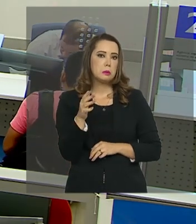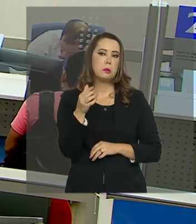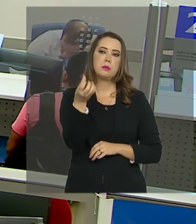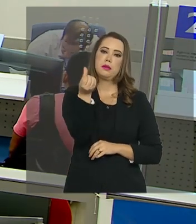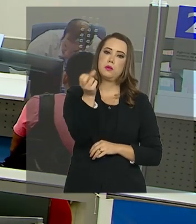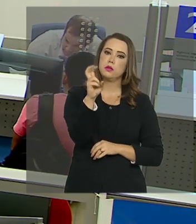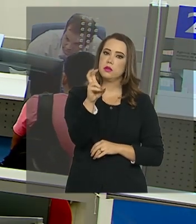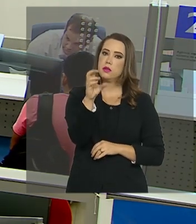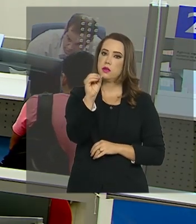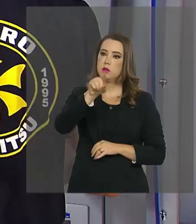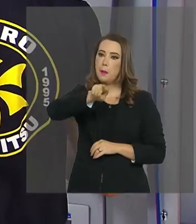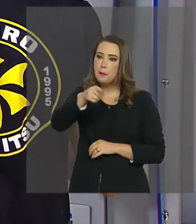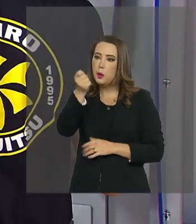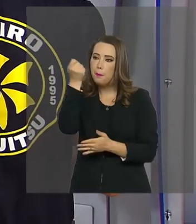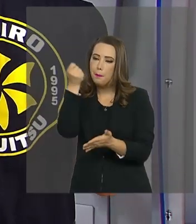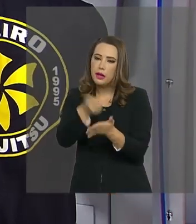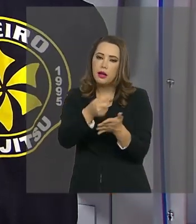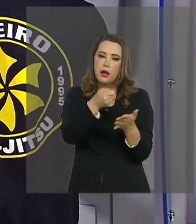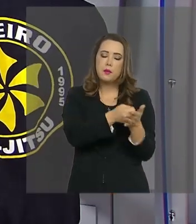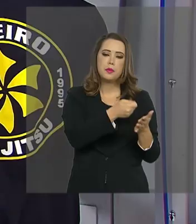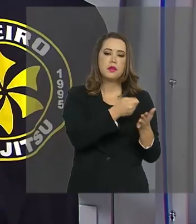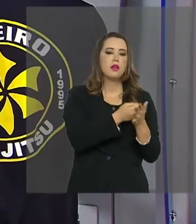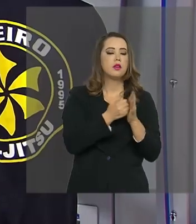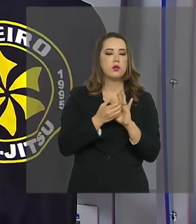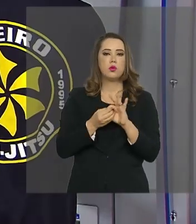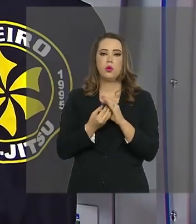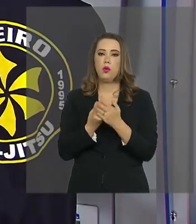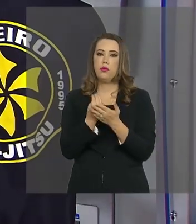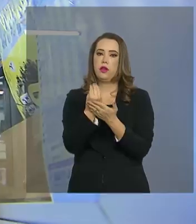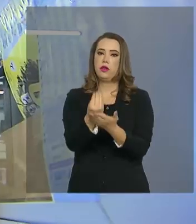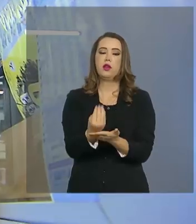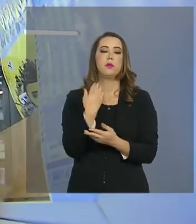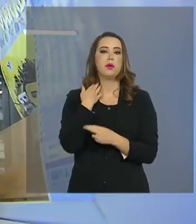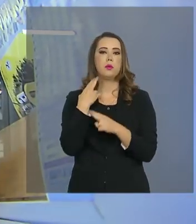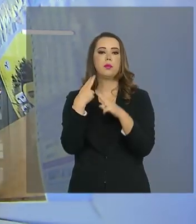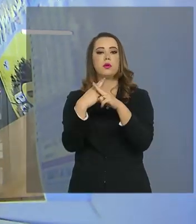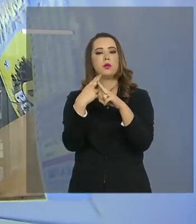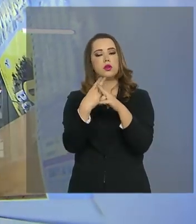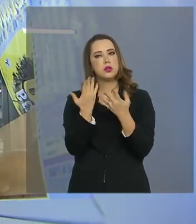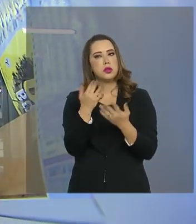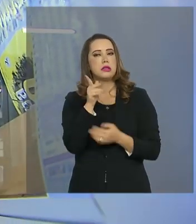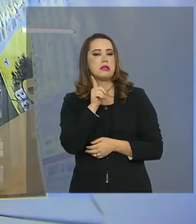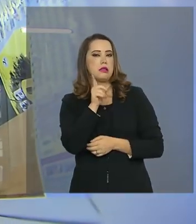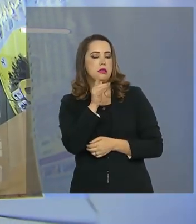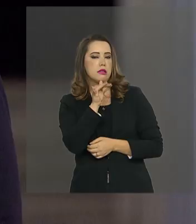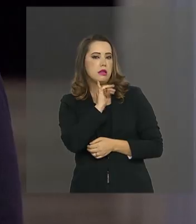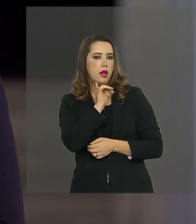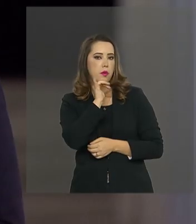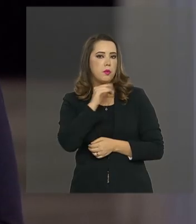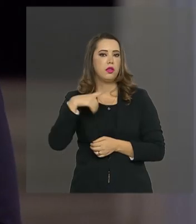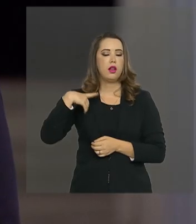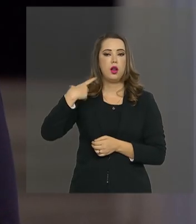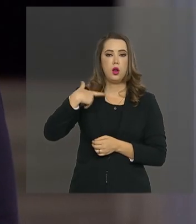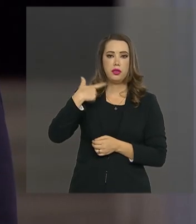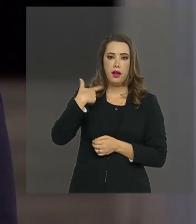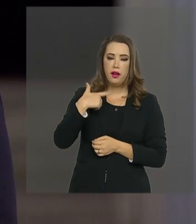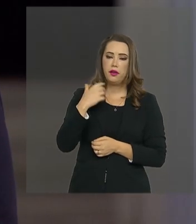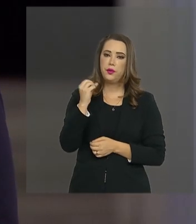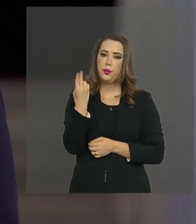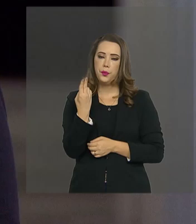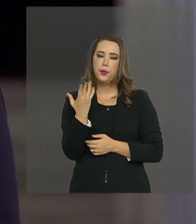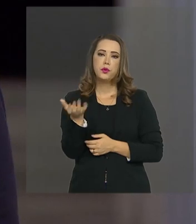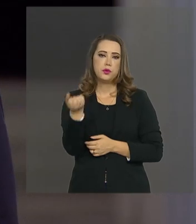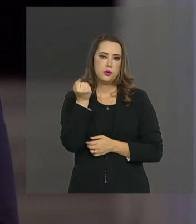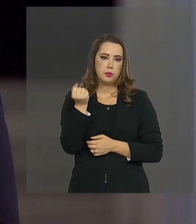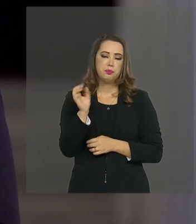650 mil pagamentos nos canais disponibilizados pela Caixa, como casas lotéricas, por exemplo. Segundo a Caixa, no total,